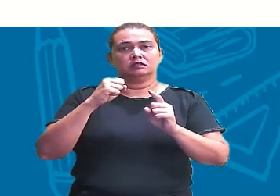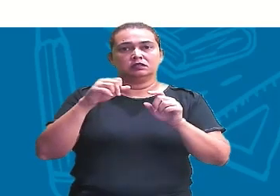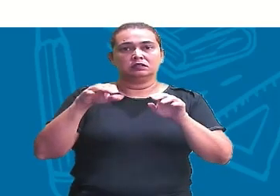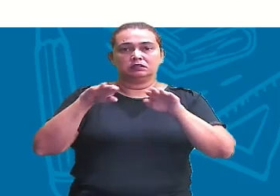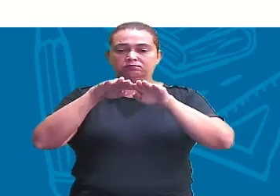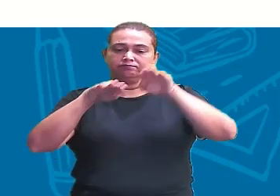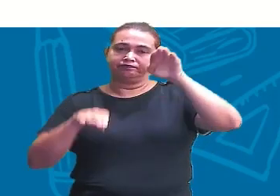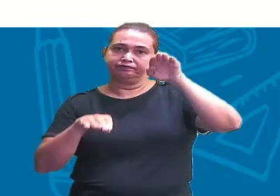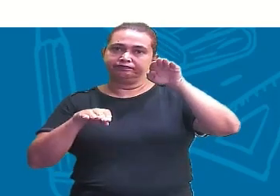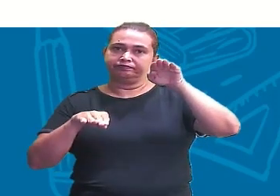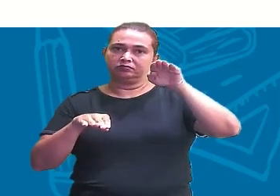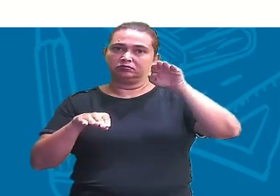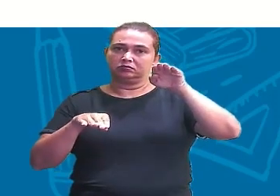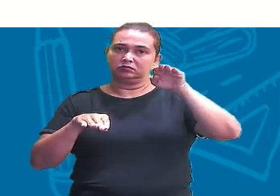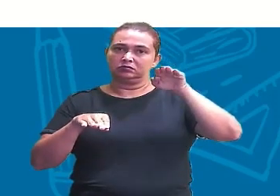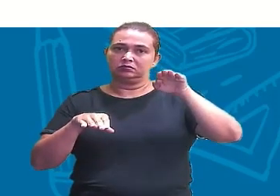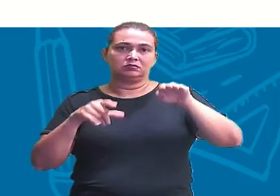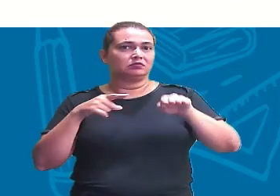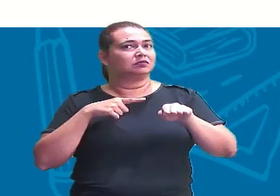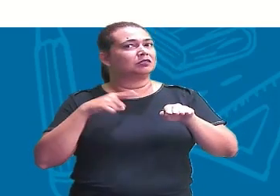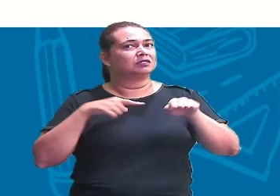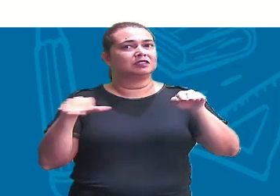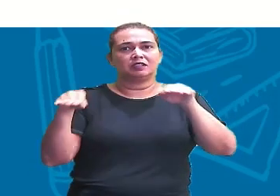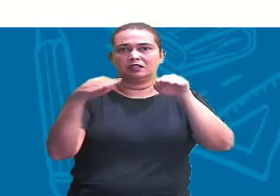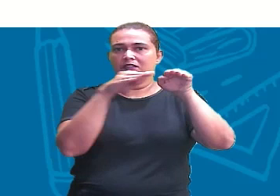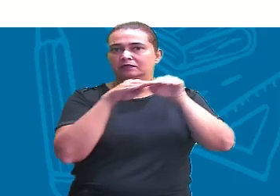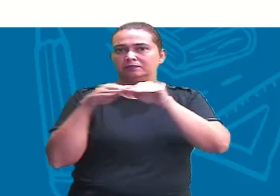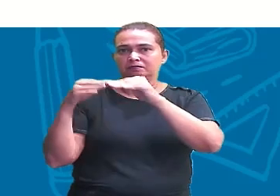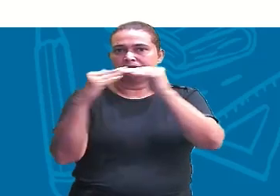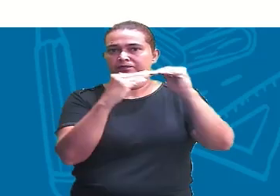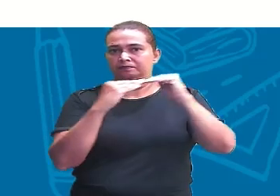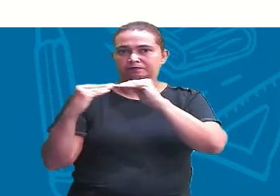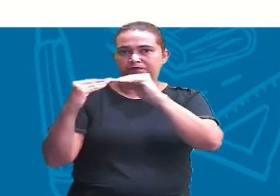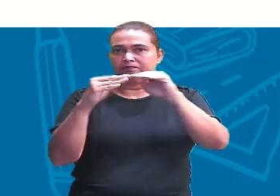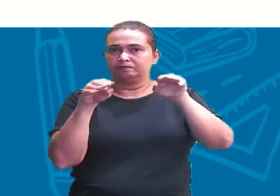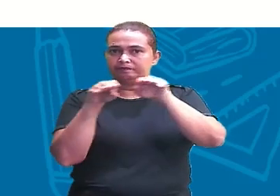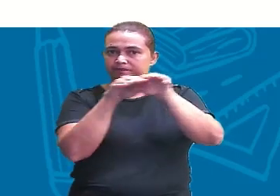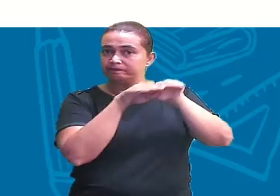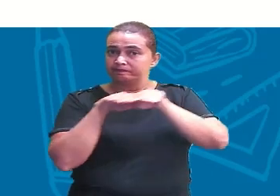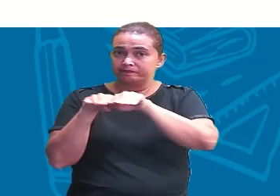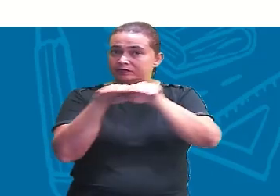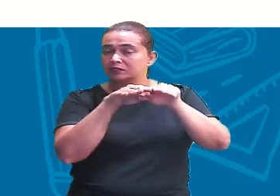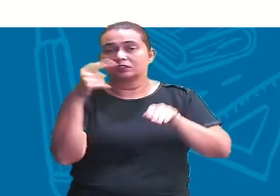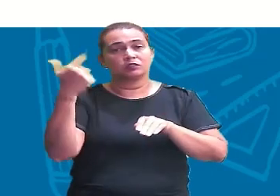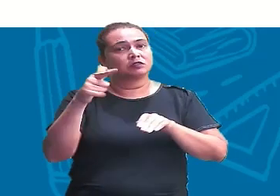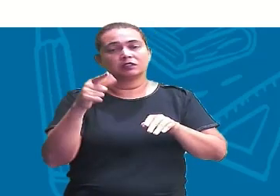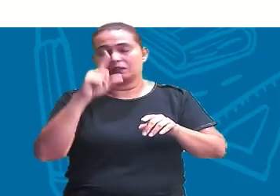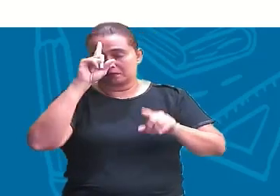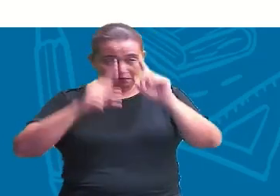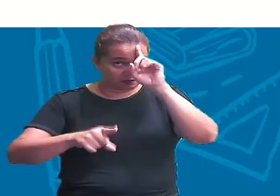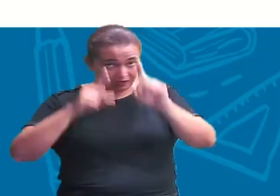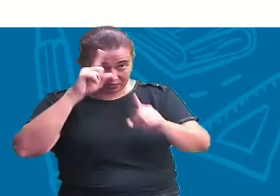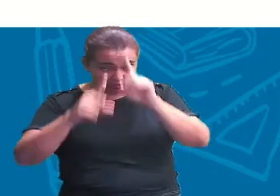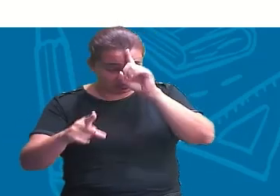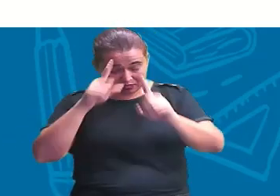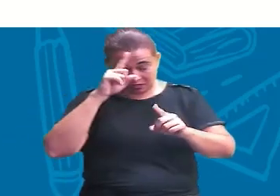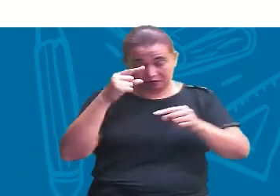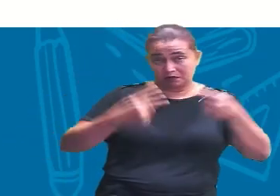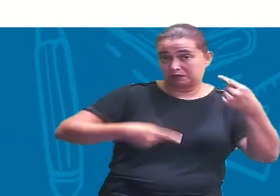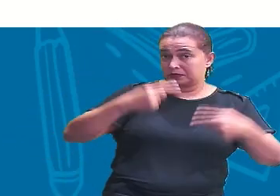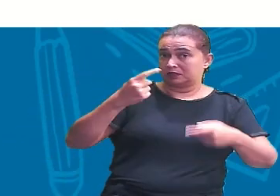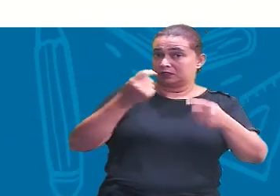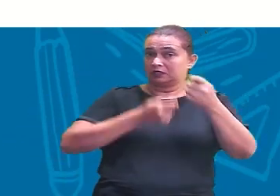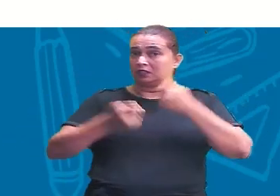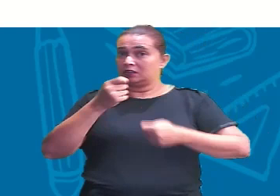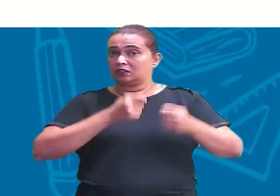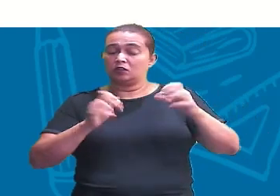da população. O que isso quer dizer? Isso quer dizer que quem mandava na política e na economia da França era